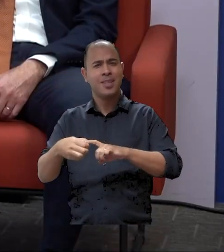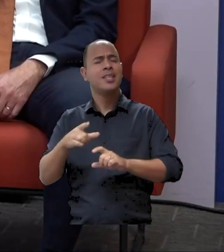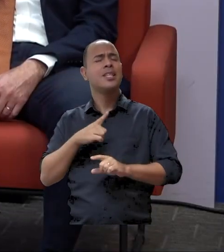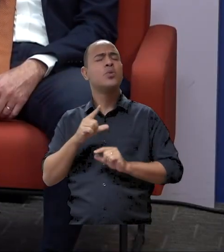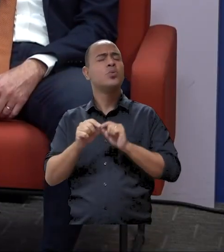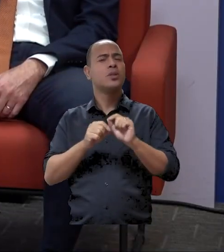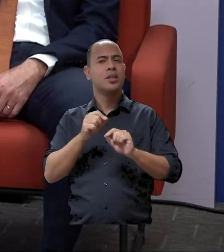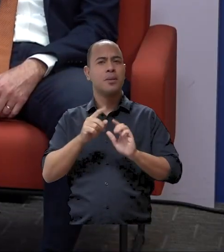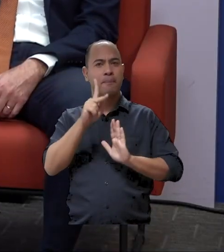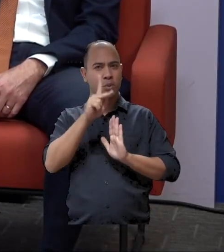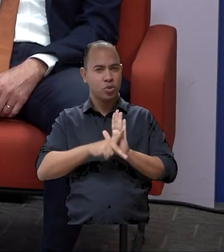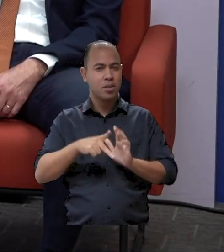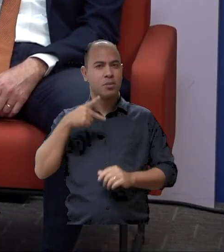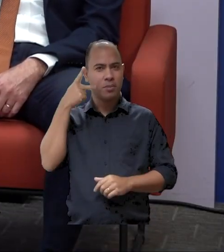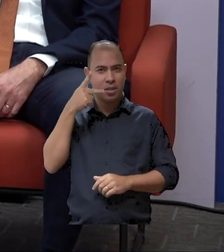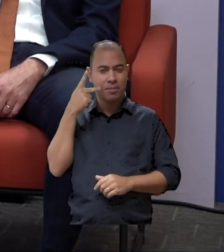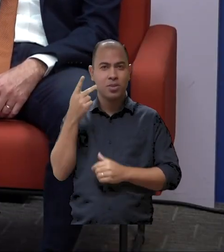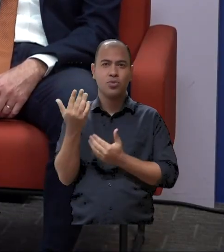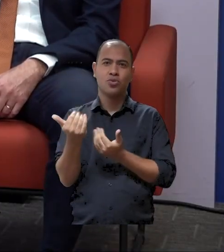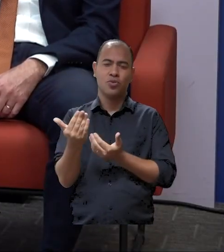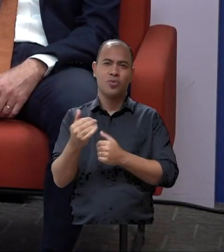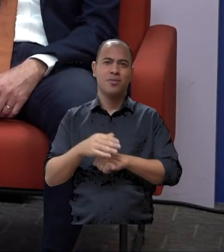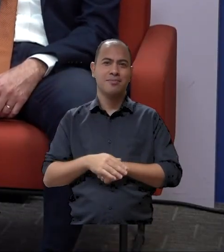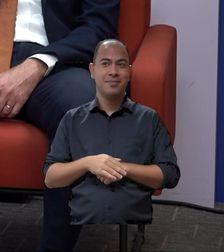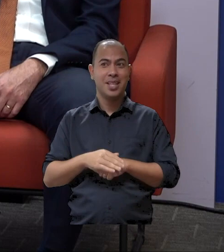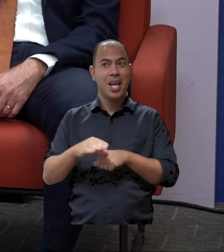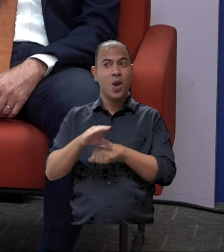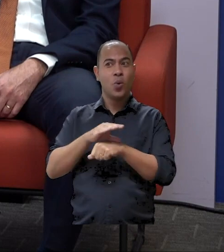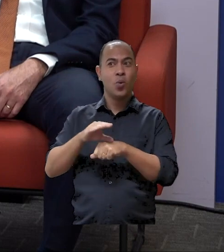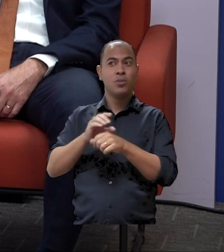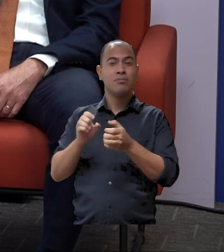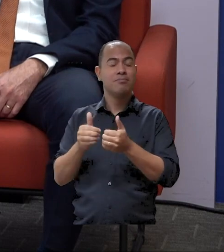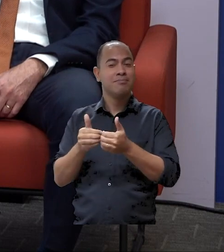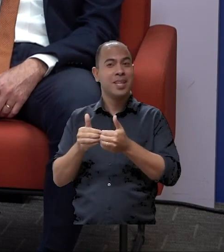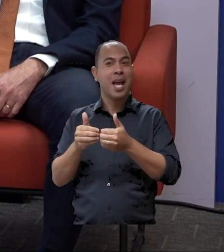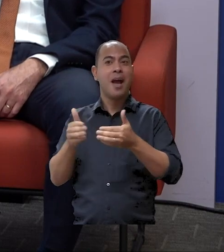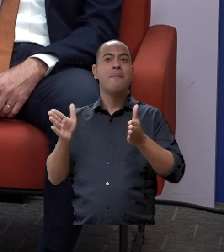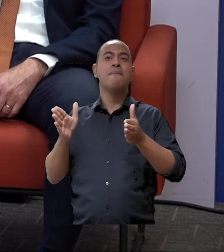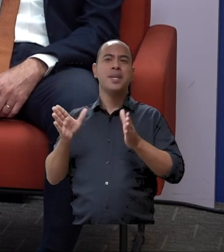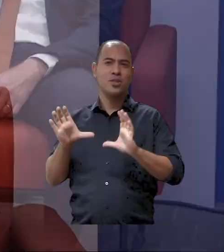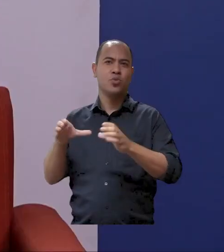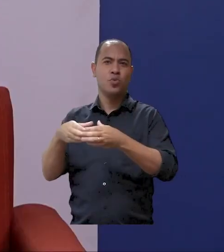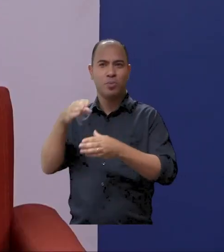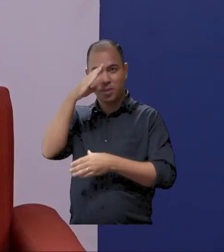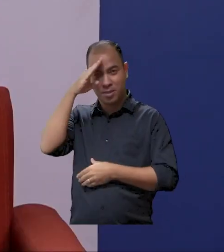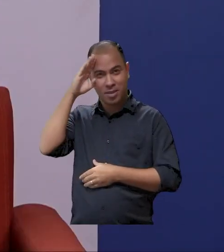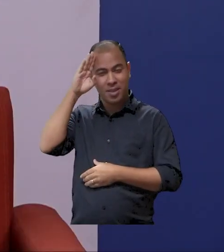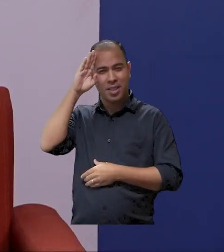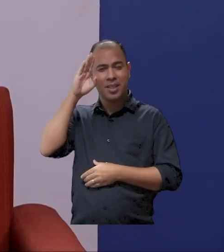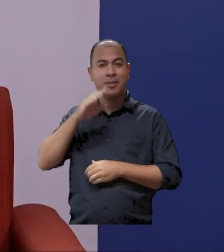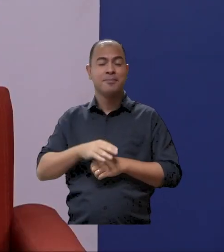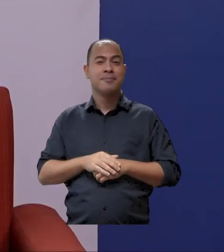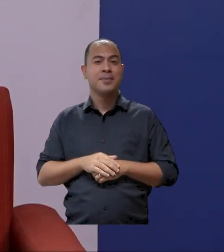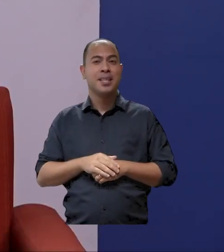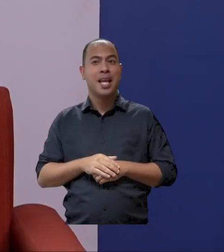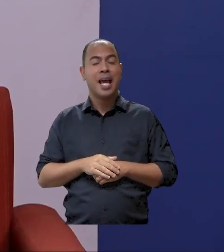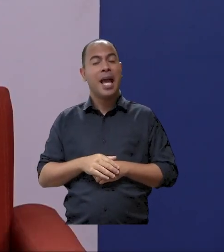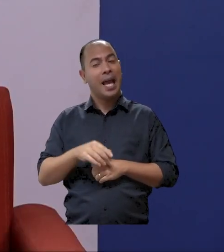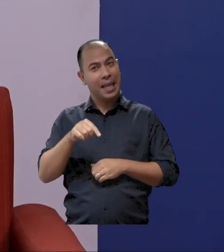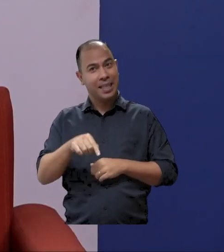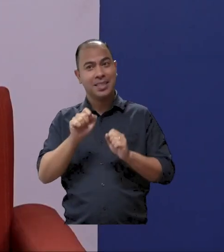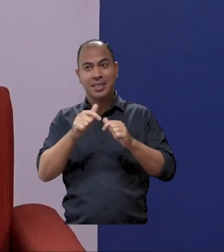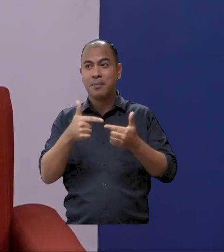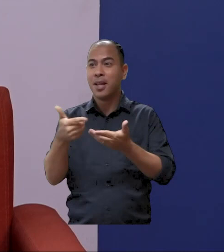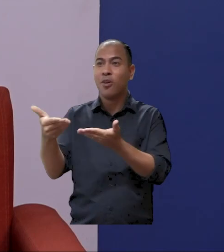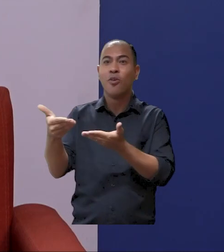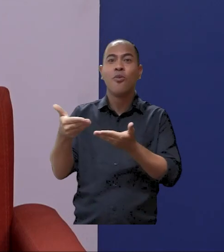Estadual de Educação, que é o Parlamento Jovem. Então, é um curso aberto, em especial para a comunidade acadêmica, e aqui na Assembleia